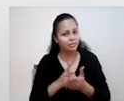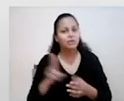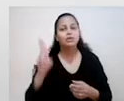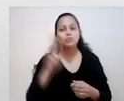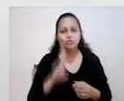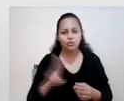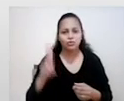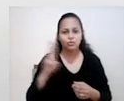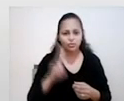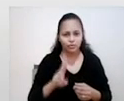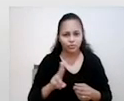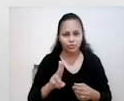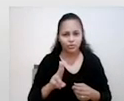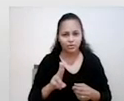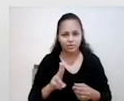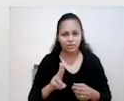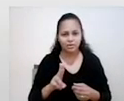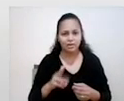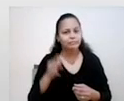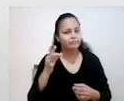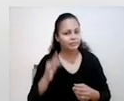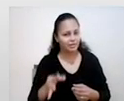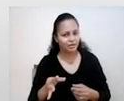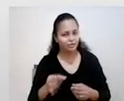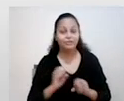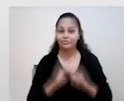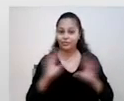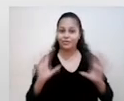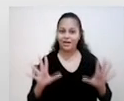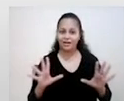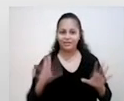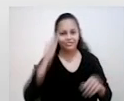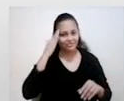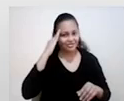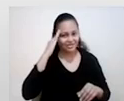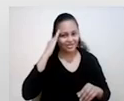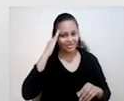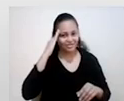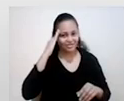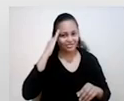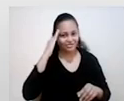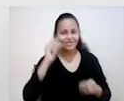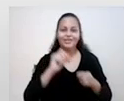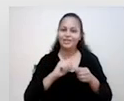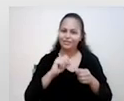norma culta da língua. Entenderam? Ficou claro? Espero que vocês